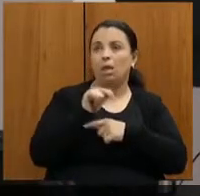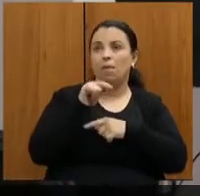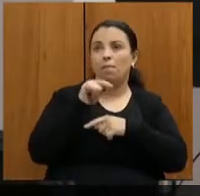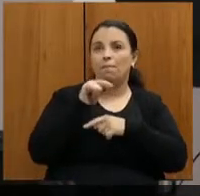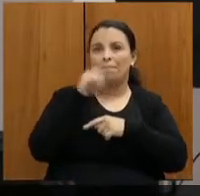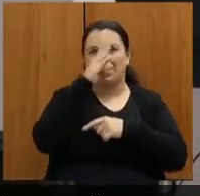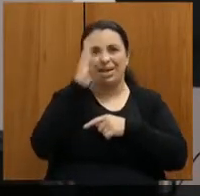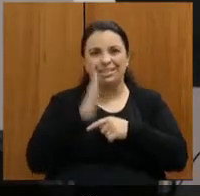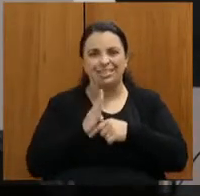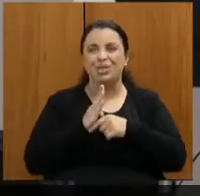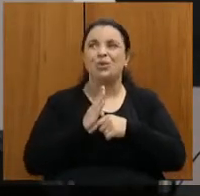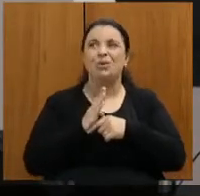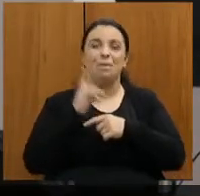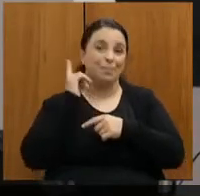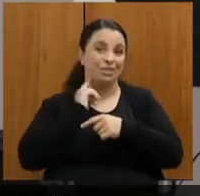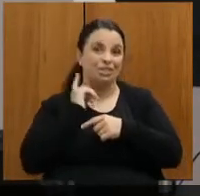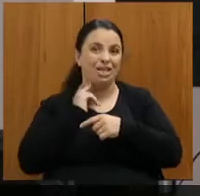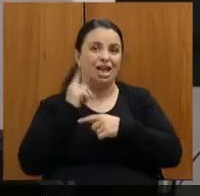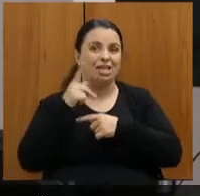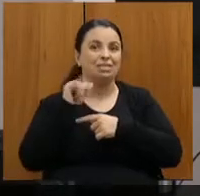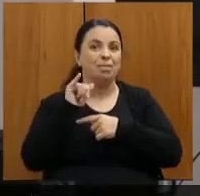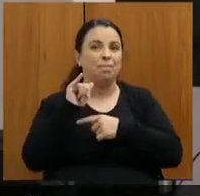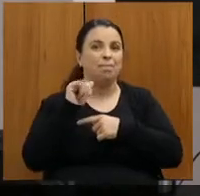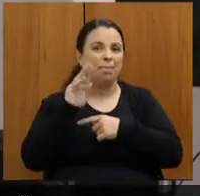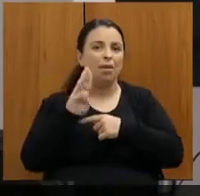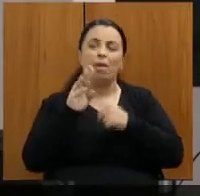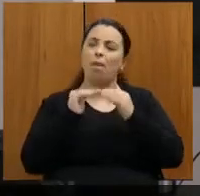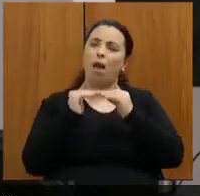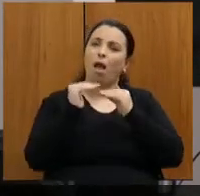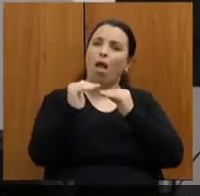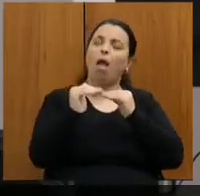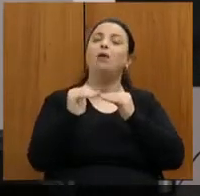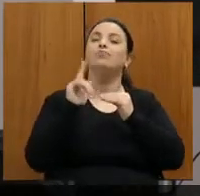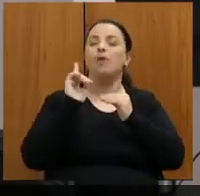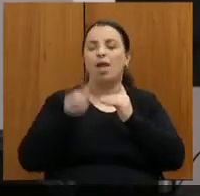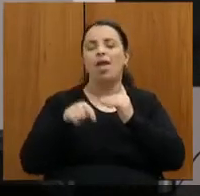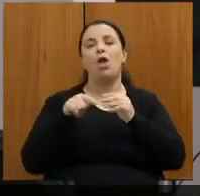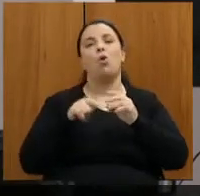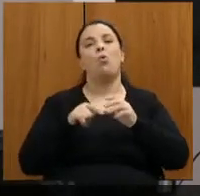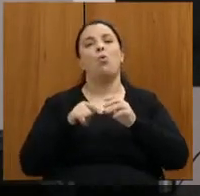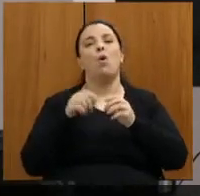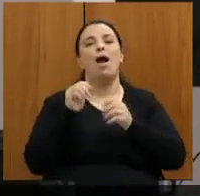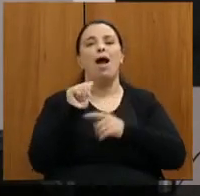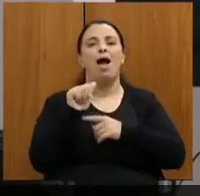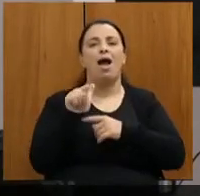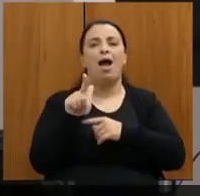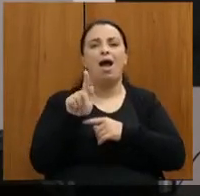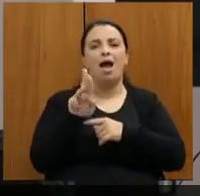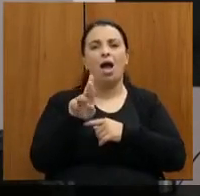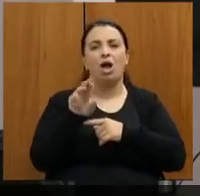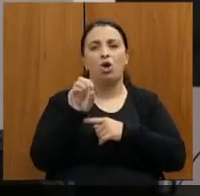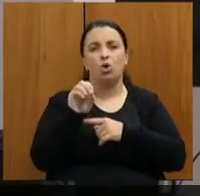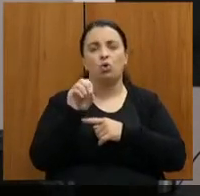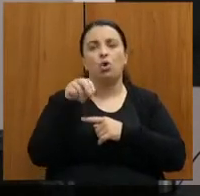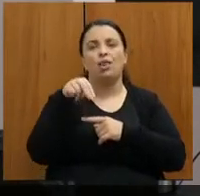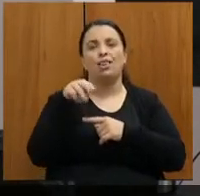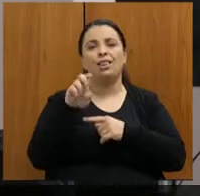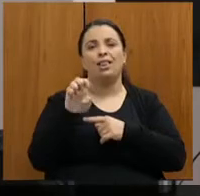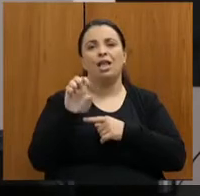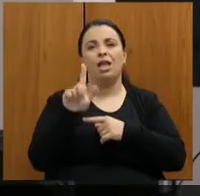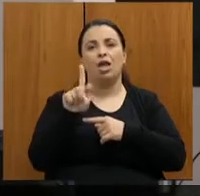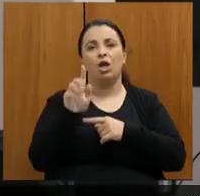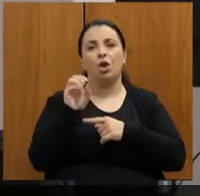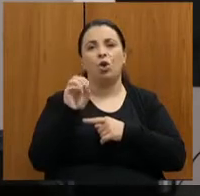Estado de Minas Gerais durante o período da pandemia eu não tenho nenhuma sombra de dúvida que foi O agronegócio que foi o setor produtivo do Estado de Minas